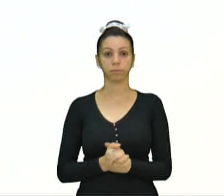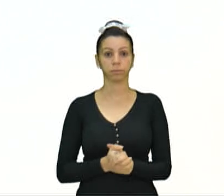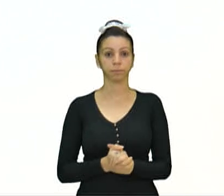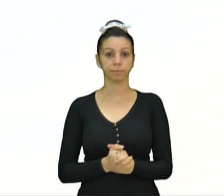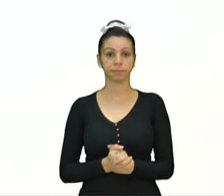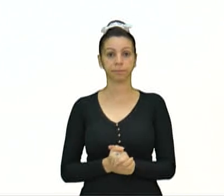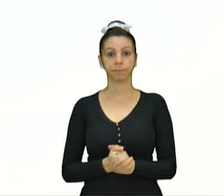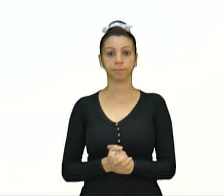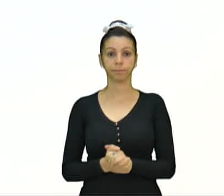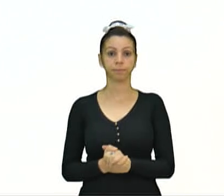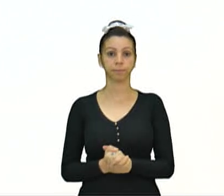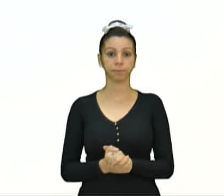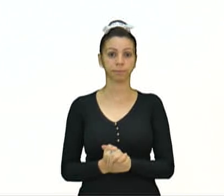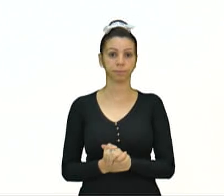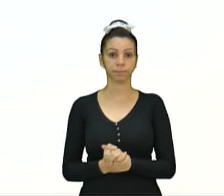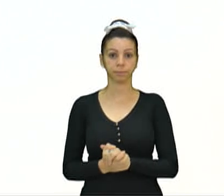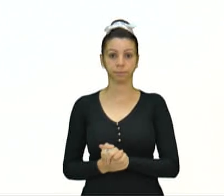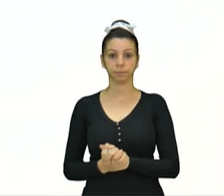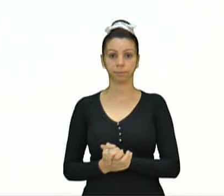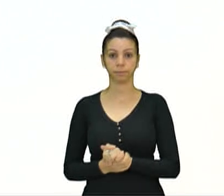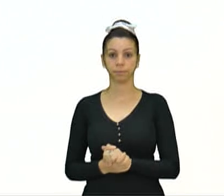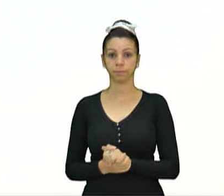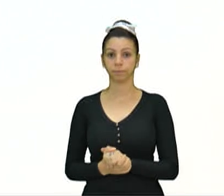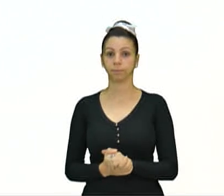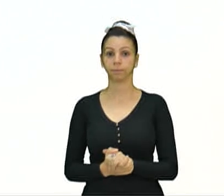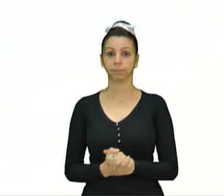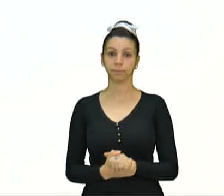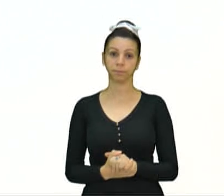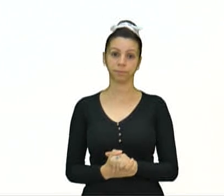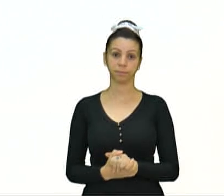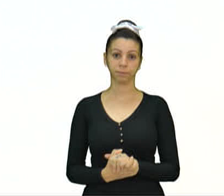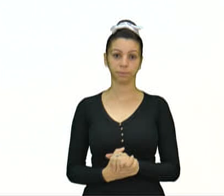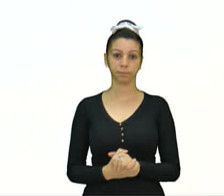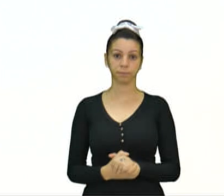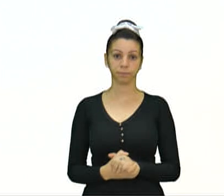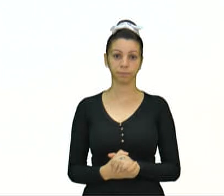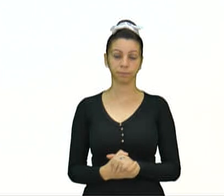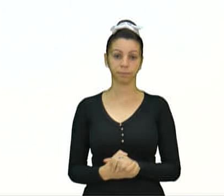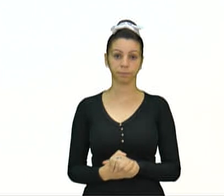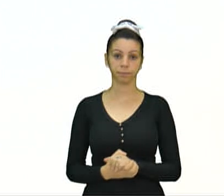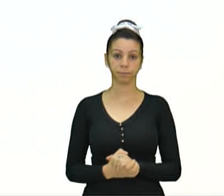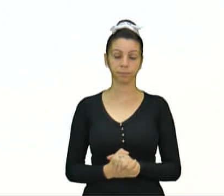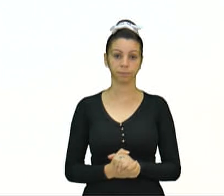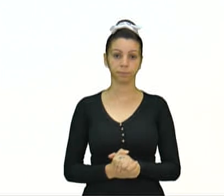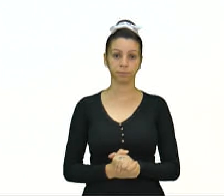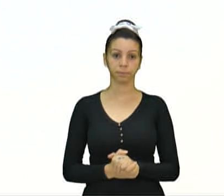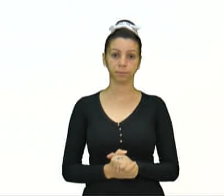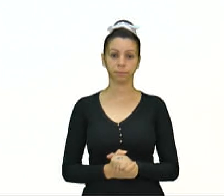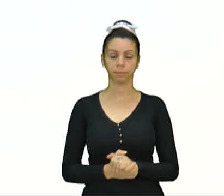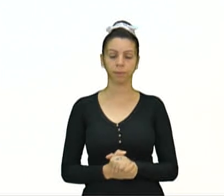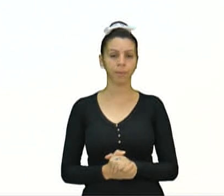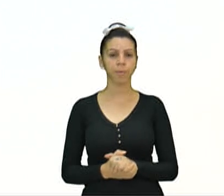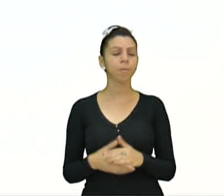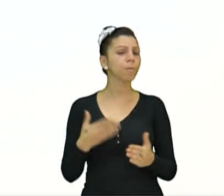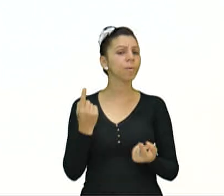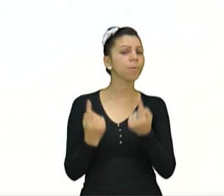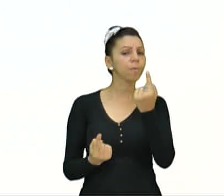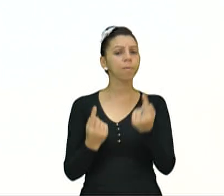older than the one in Beijing, the one in London or the one in Sydney? Qual que foi mais